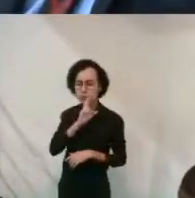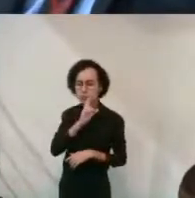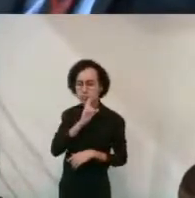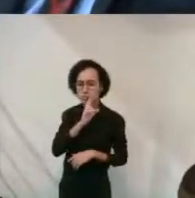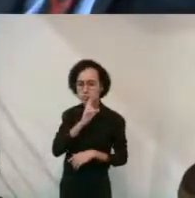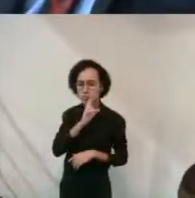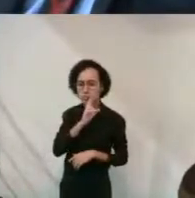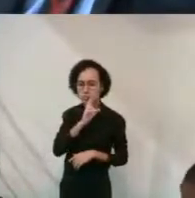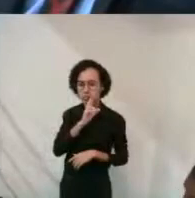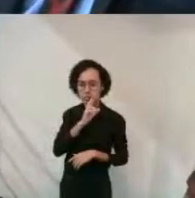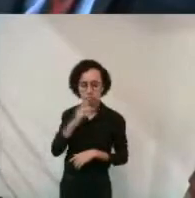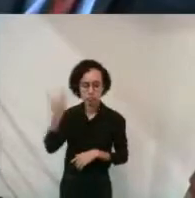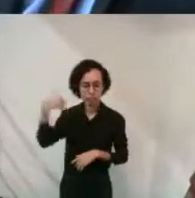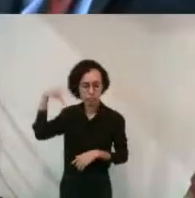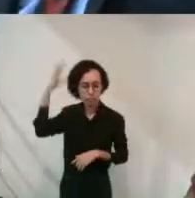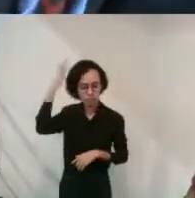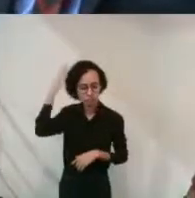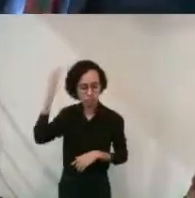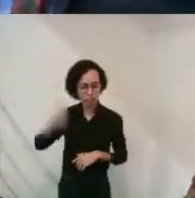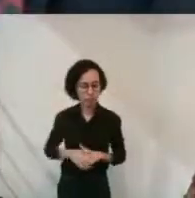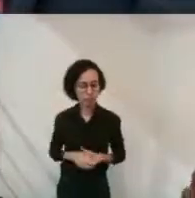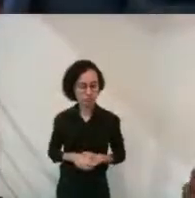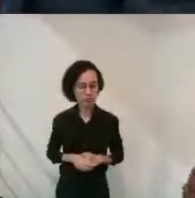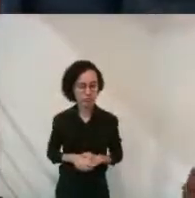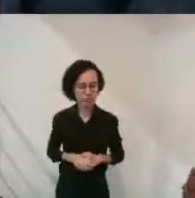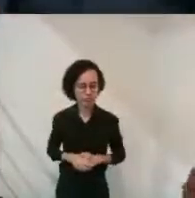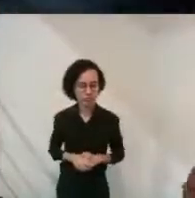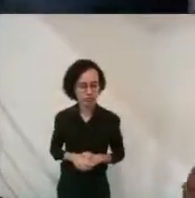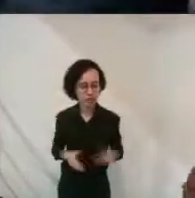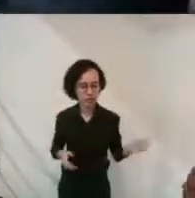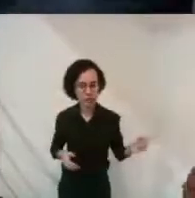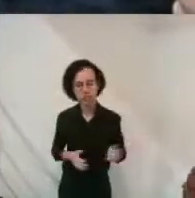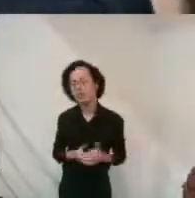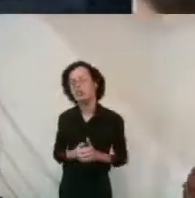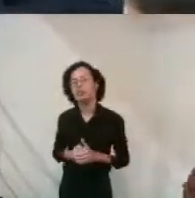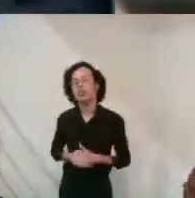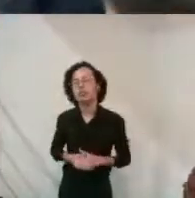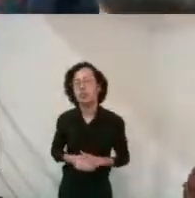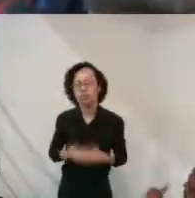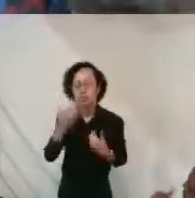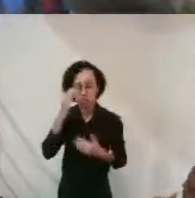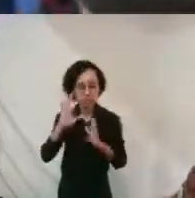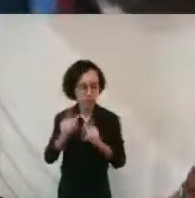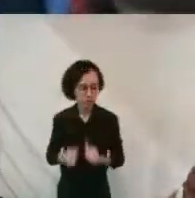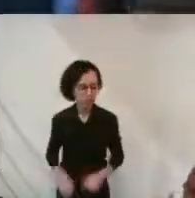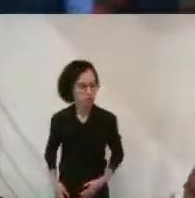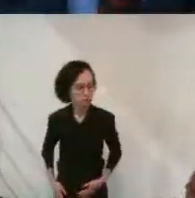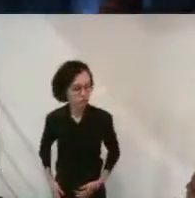O Imperador, o nome do restaurante, tá? Então, às 14 horas, a gente retorna. Obrigada a todos.